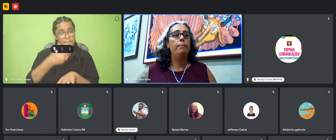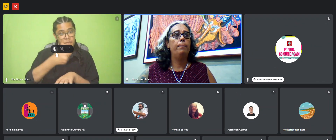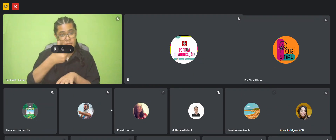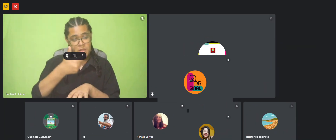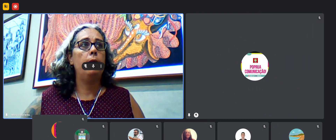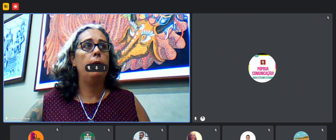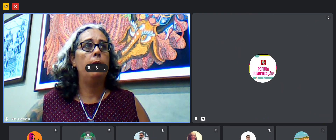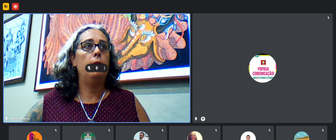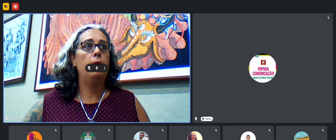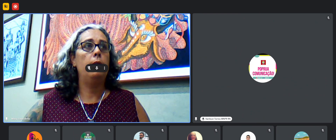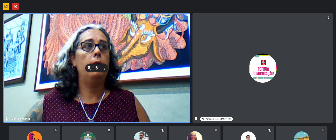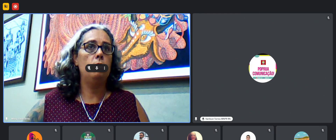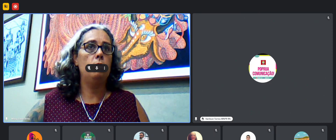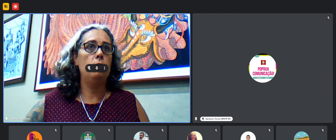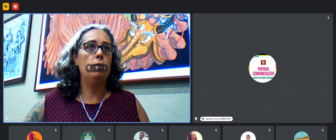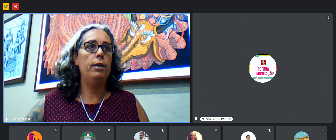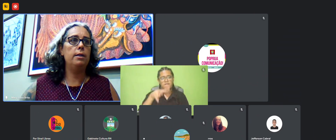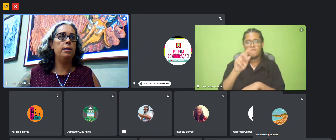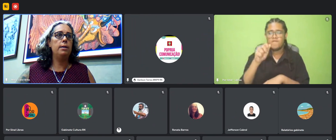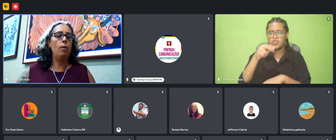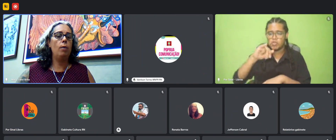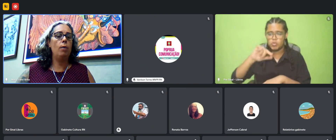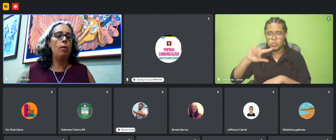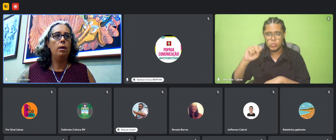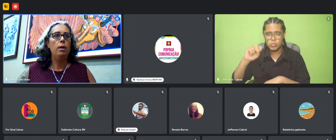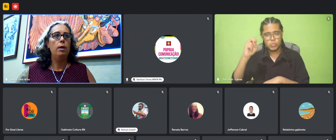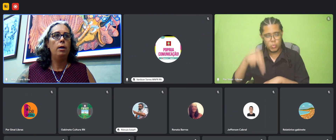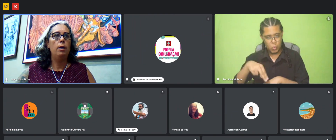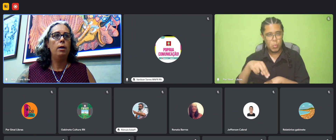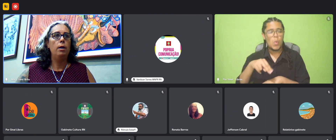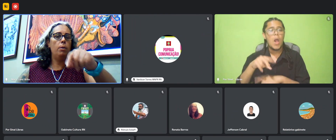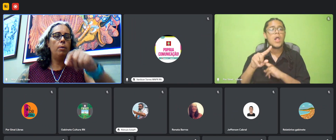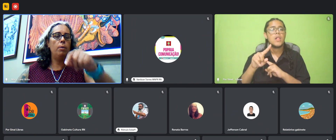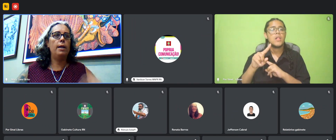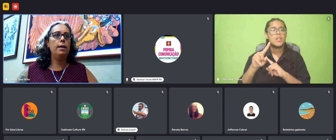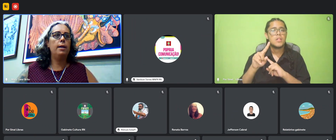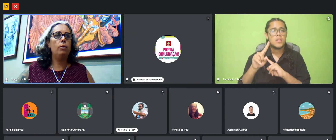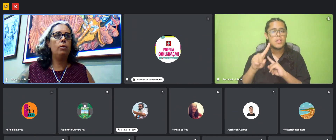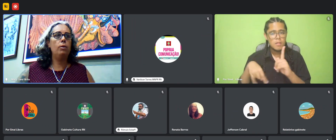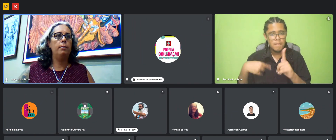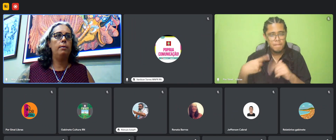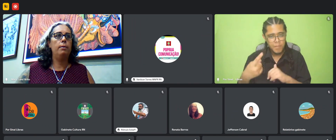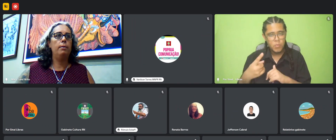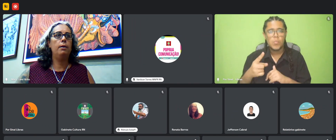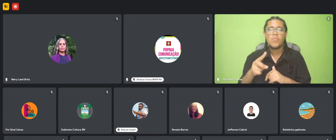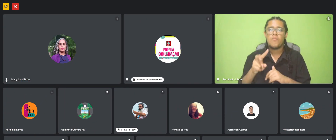A gente vai escutar a turma, vou desligar aqui o áudio e a Câmara é só para mandar ela aqui de lugar.